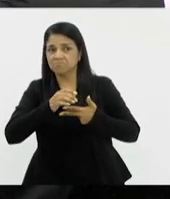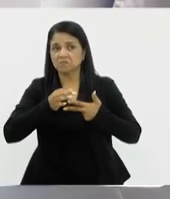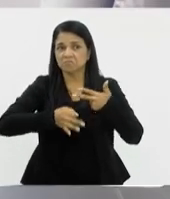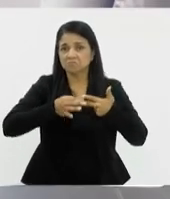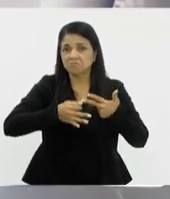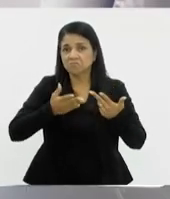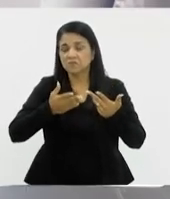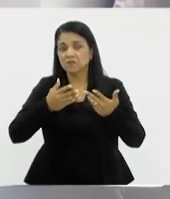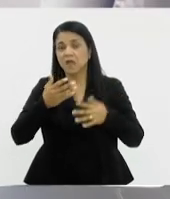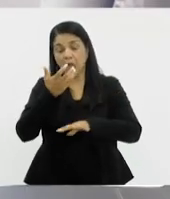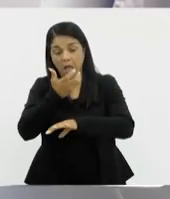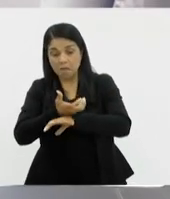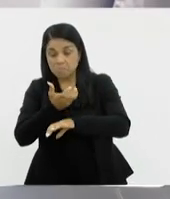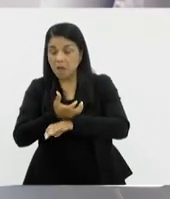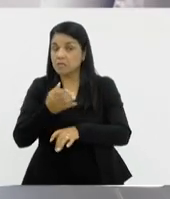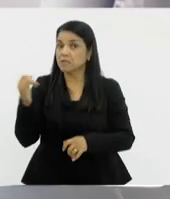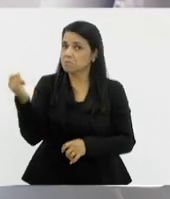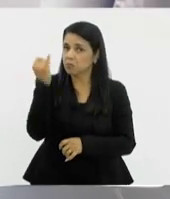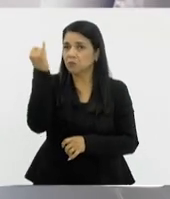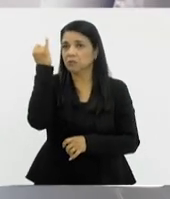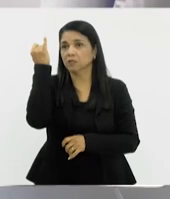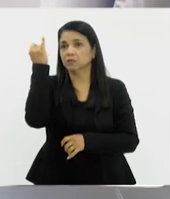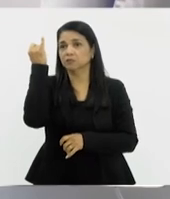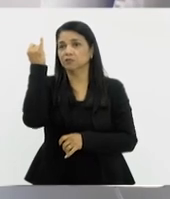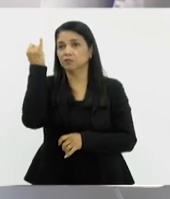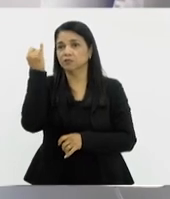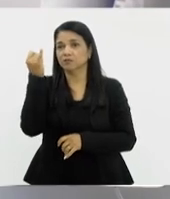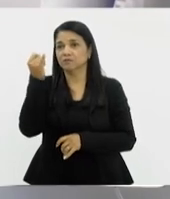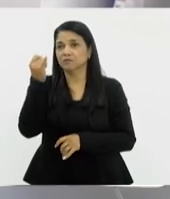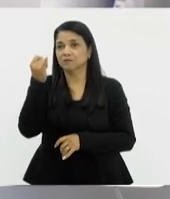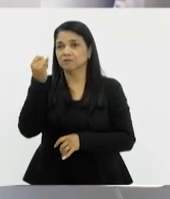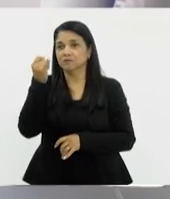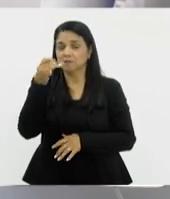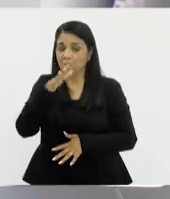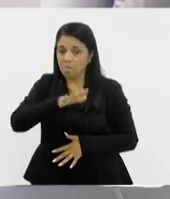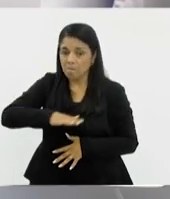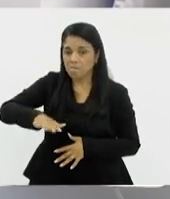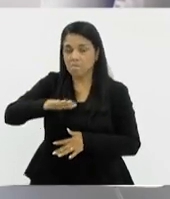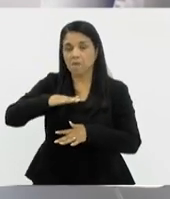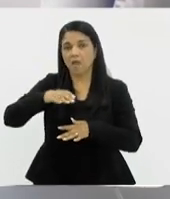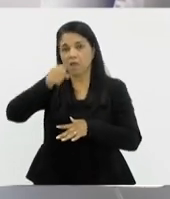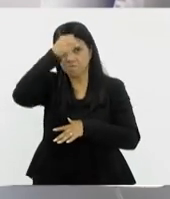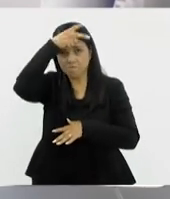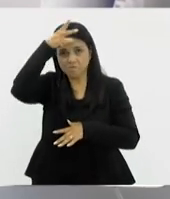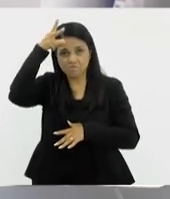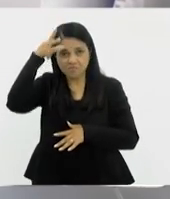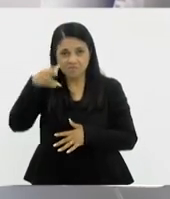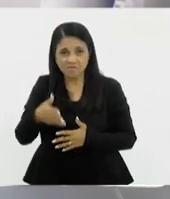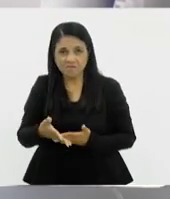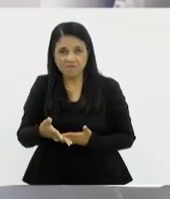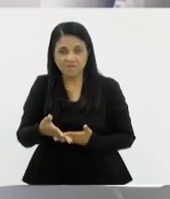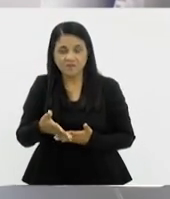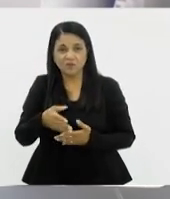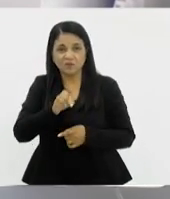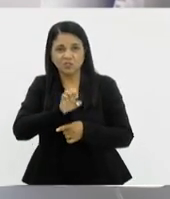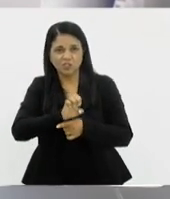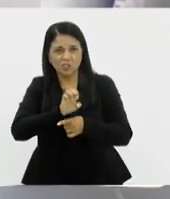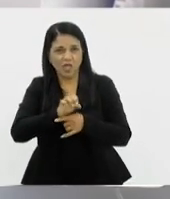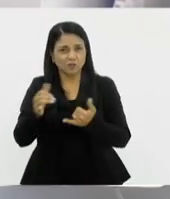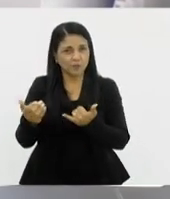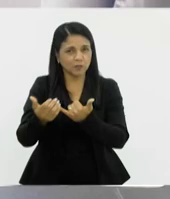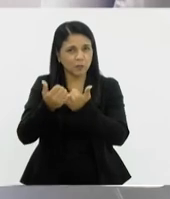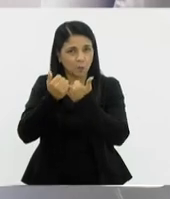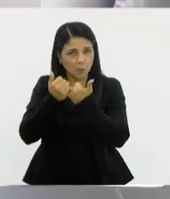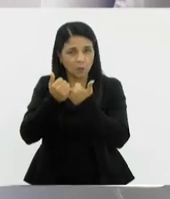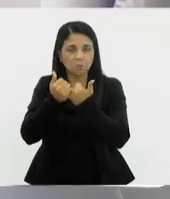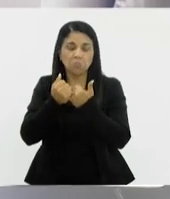tão importante que abrange mais do que o território municipal e é um patrimônio do Estado. Sim, querido, eu sei que pode ter